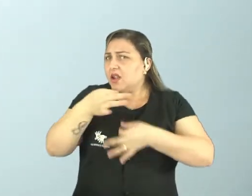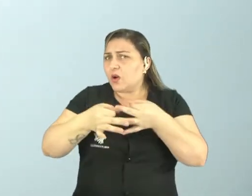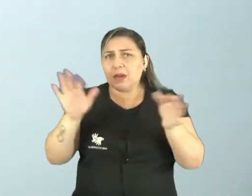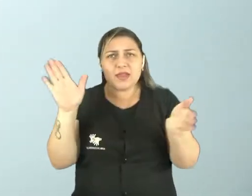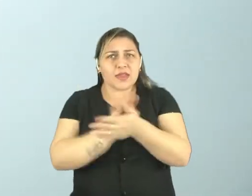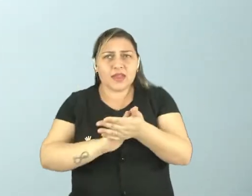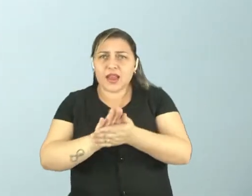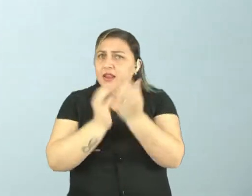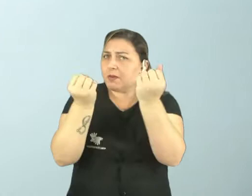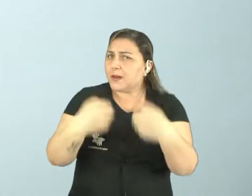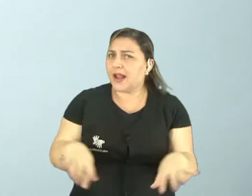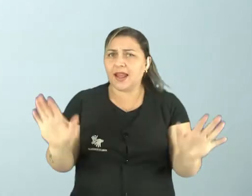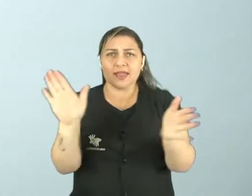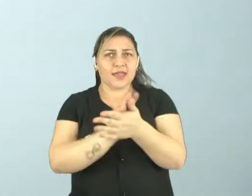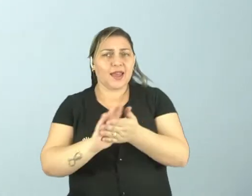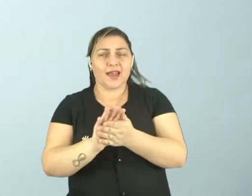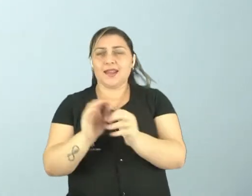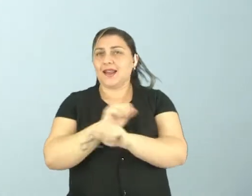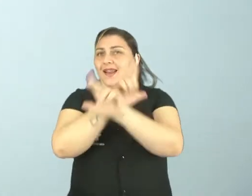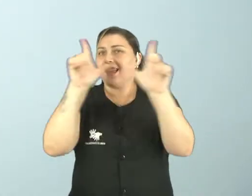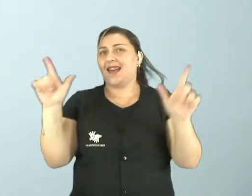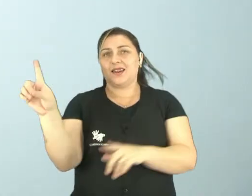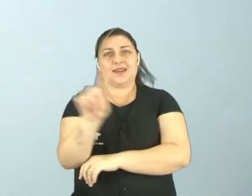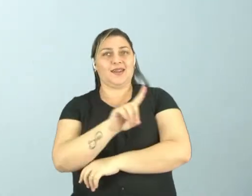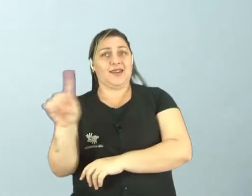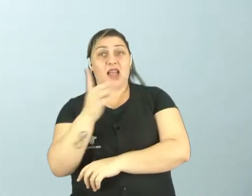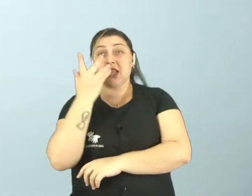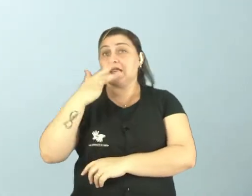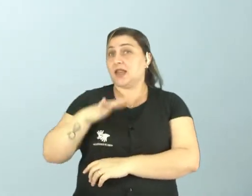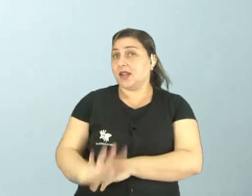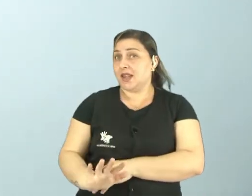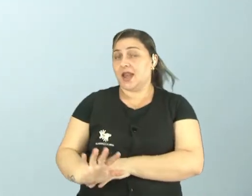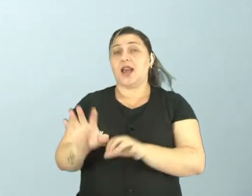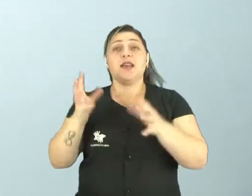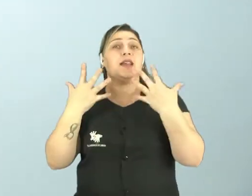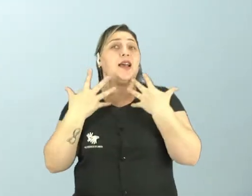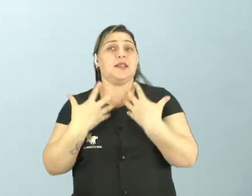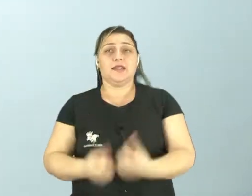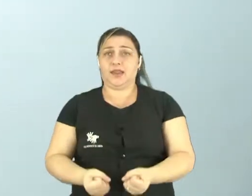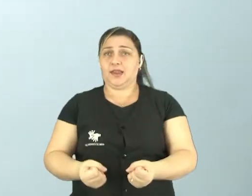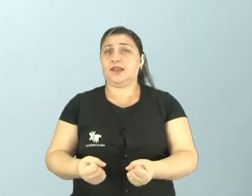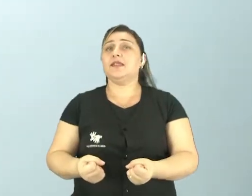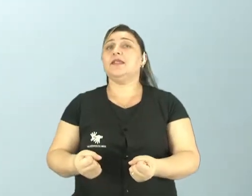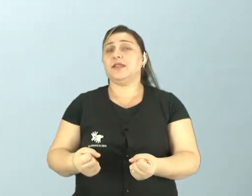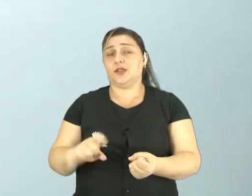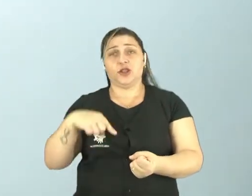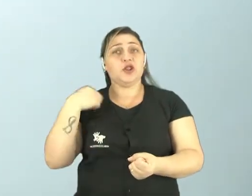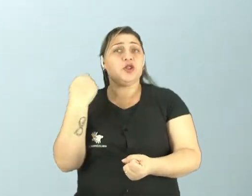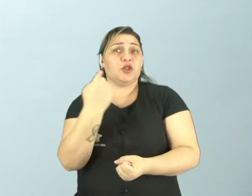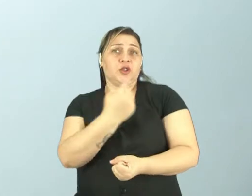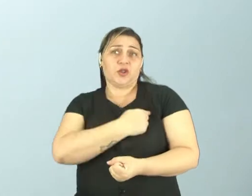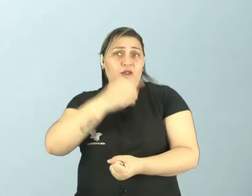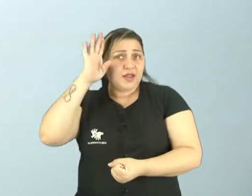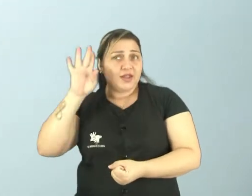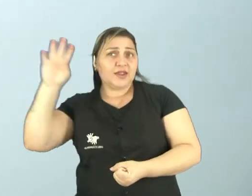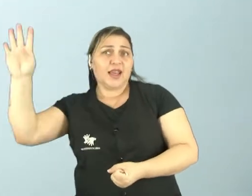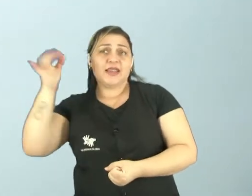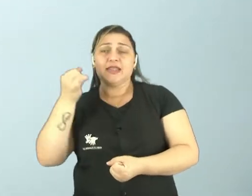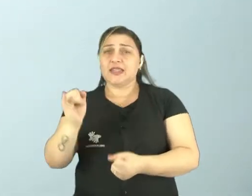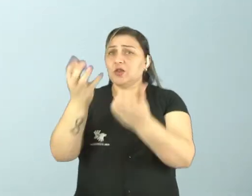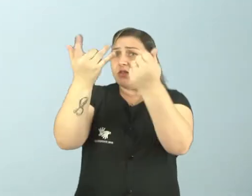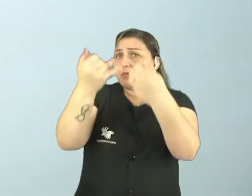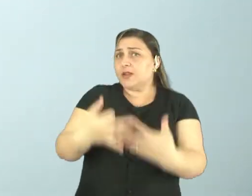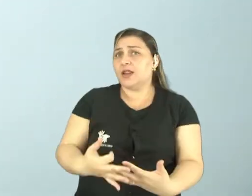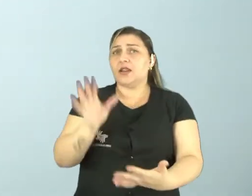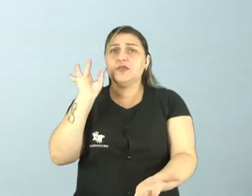nenhum? Claro que não, né? Nem as crianças aceitam algo de nós, alguma tese, sem